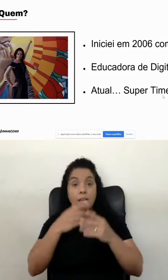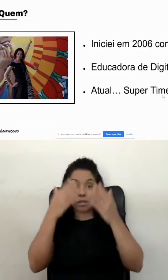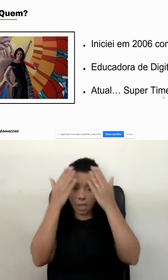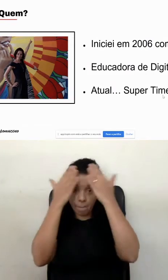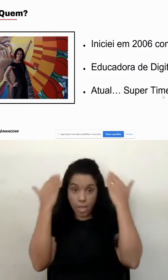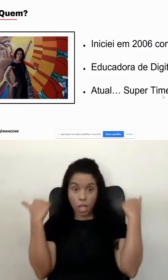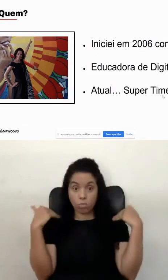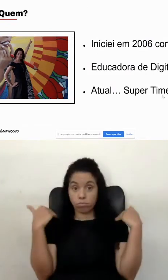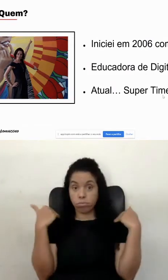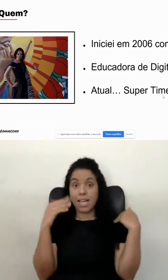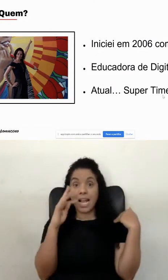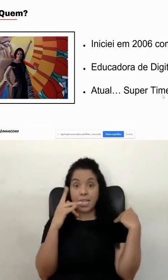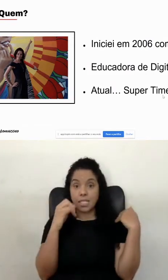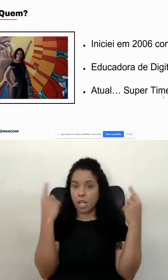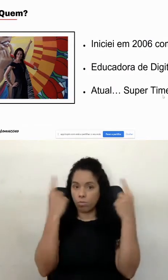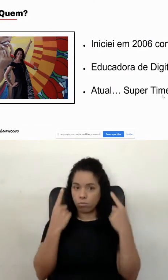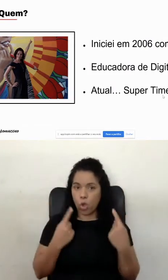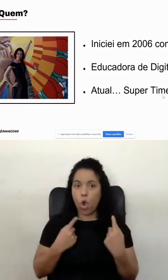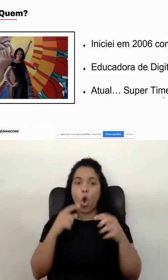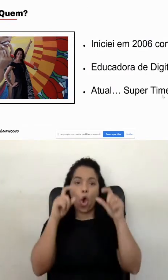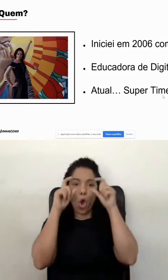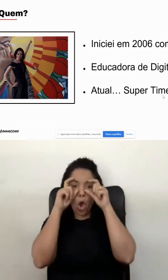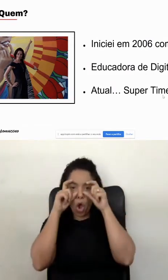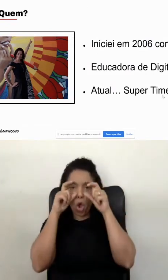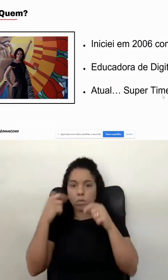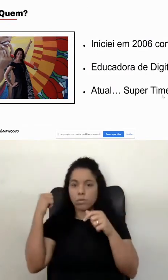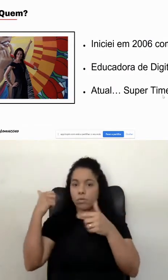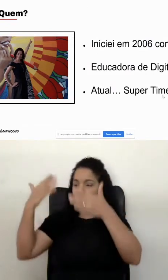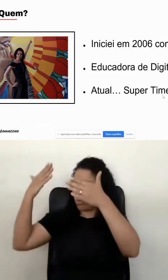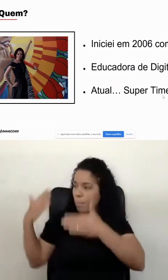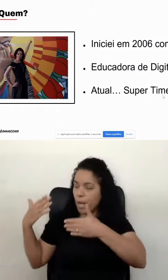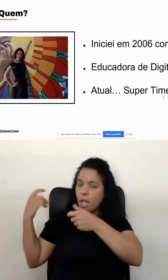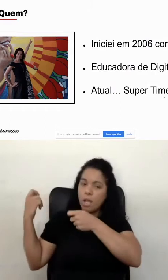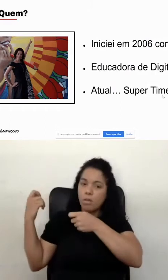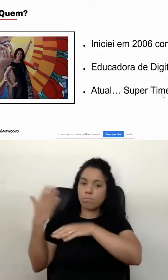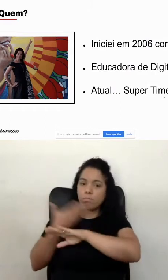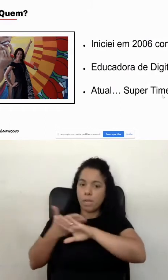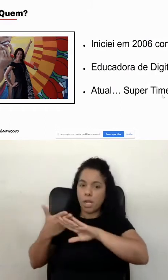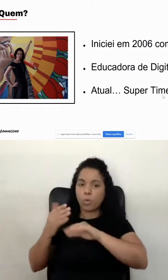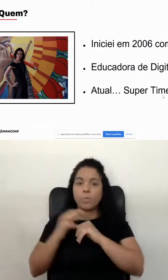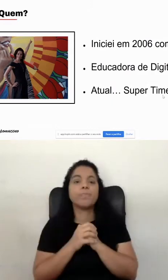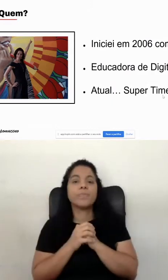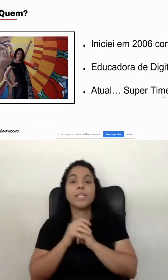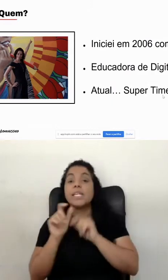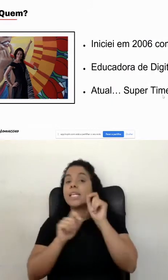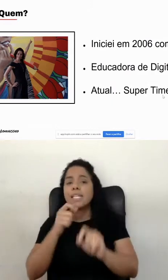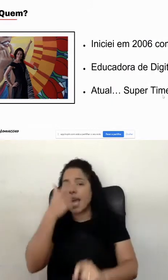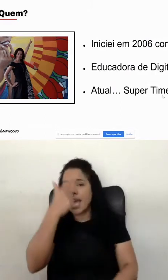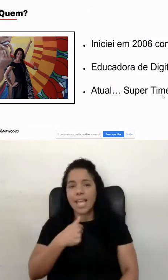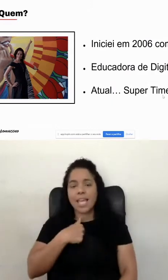castanho, cacheado, uso óculos, estou num fundo branco. E quem sou eu? Meu